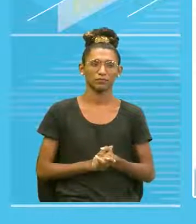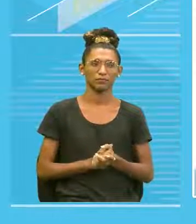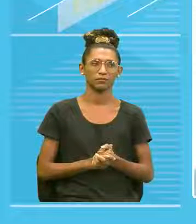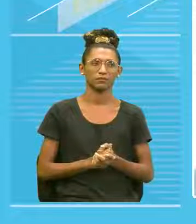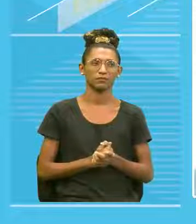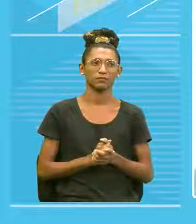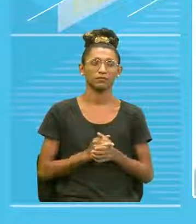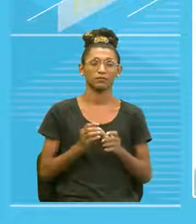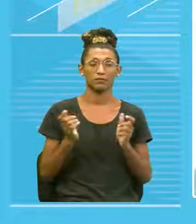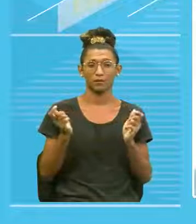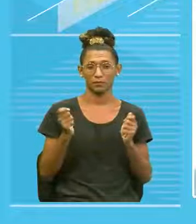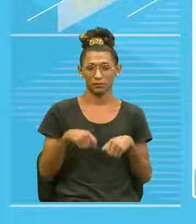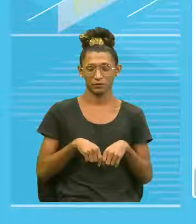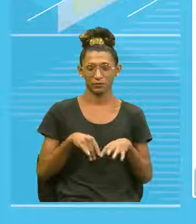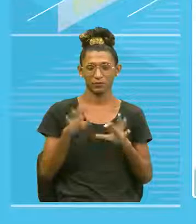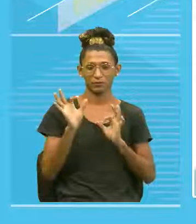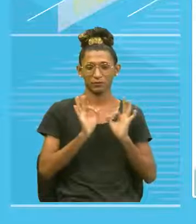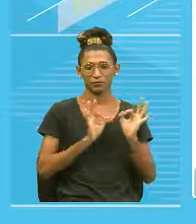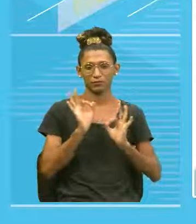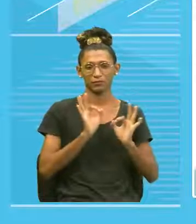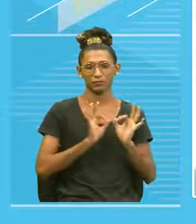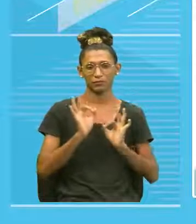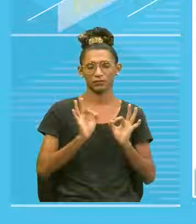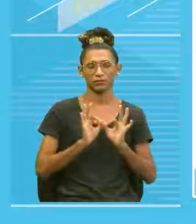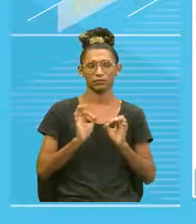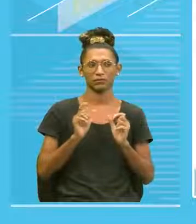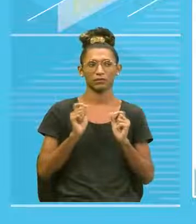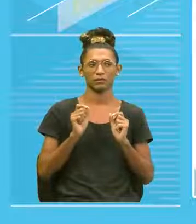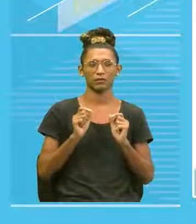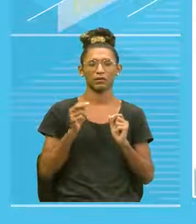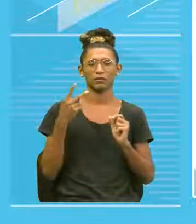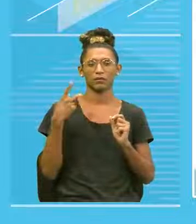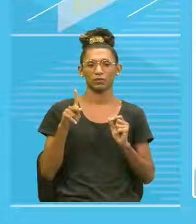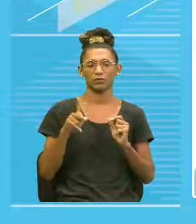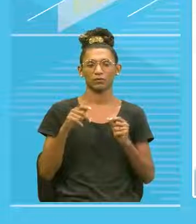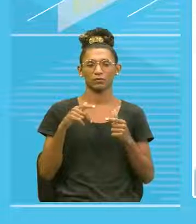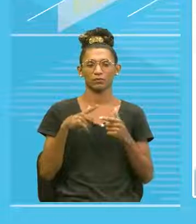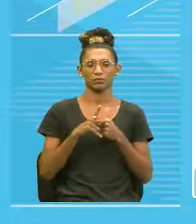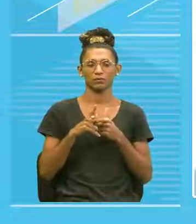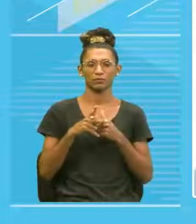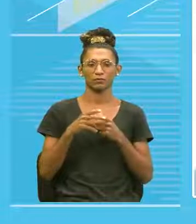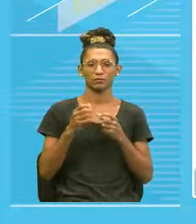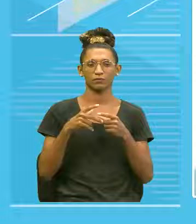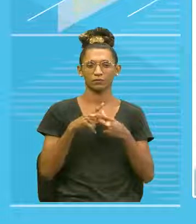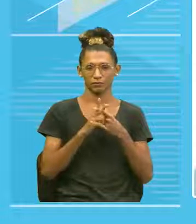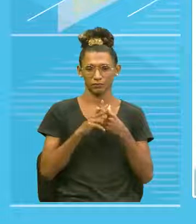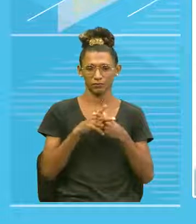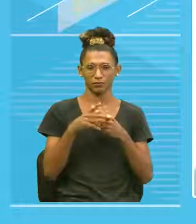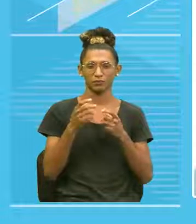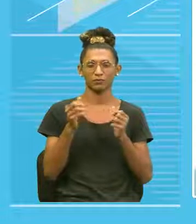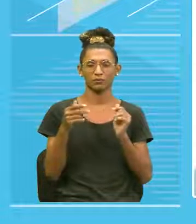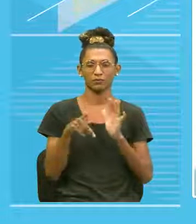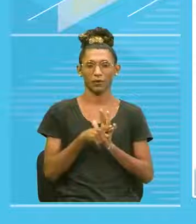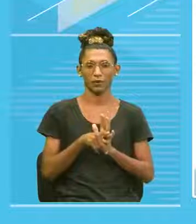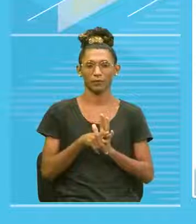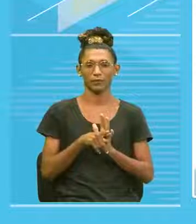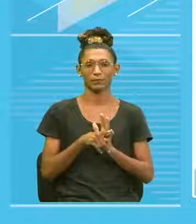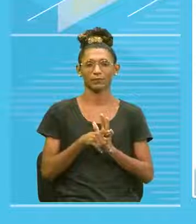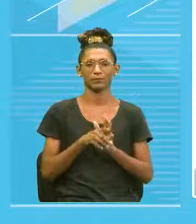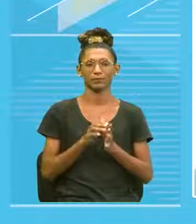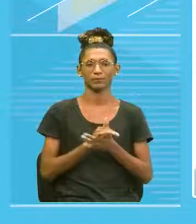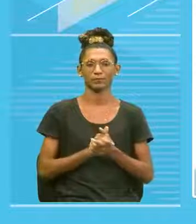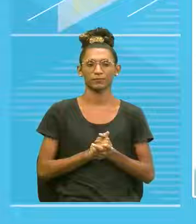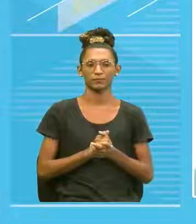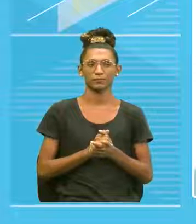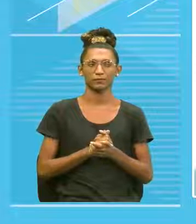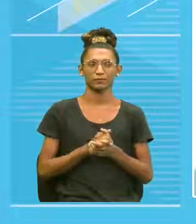devam ser ajustados os seus motores o paraíso